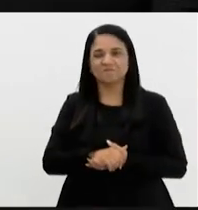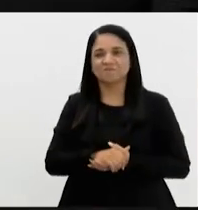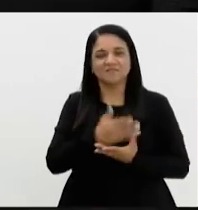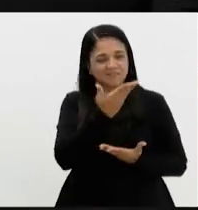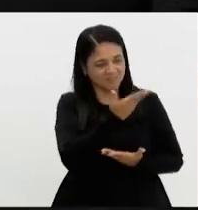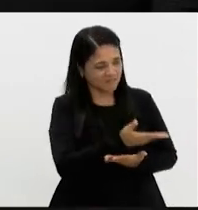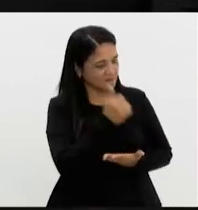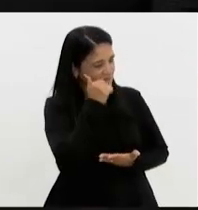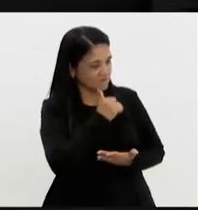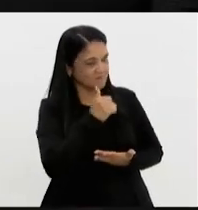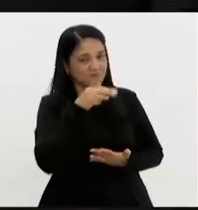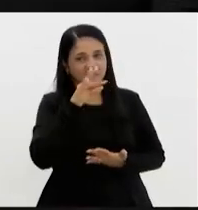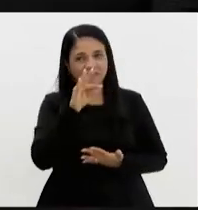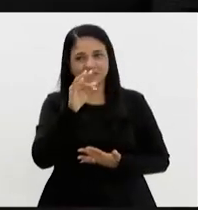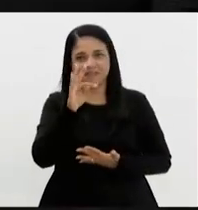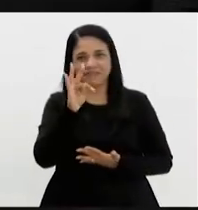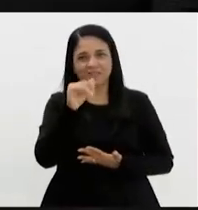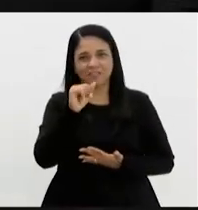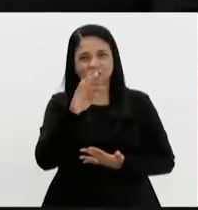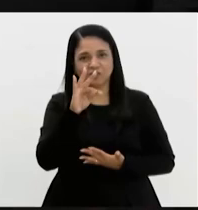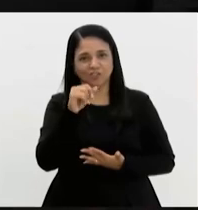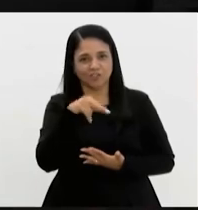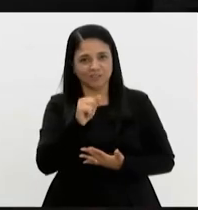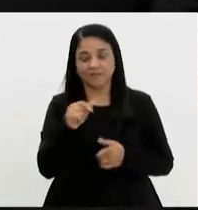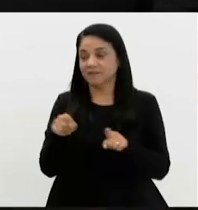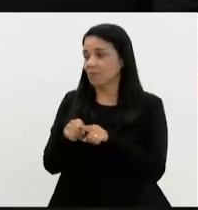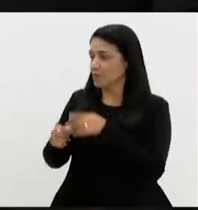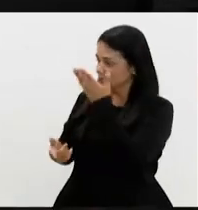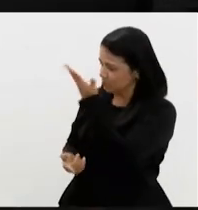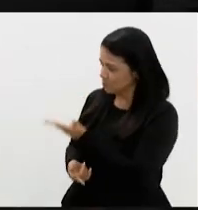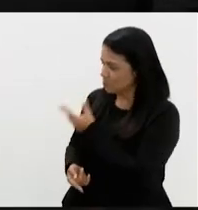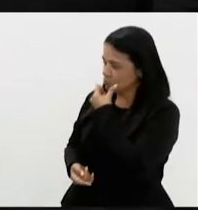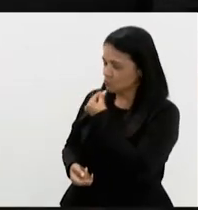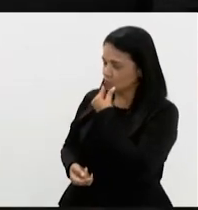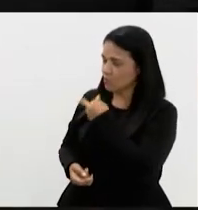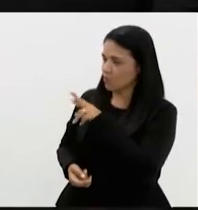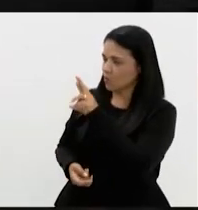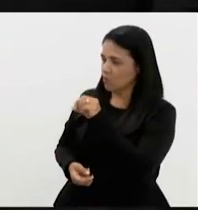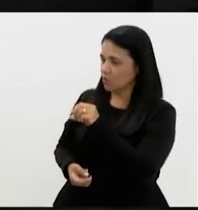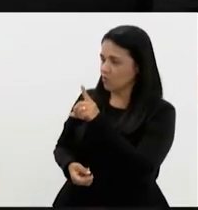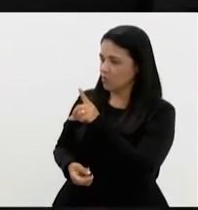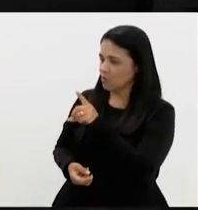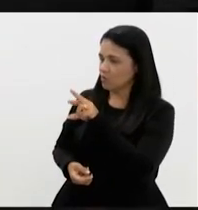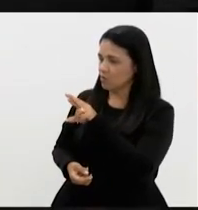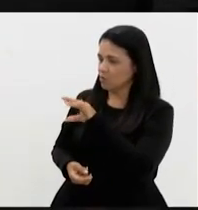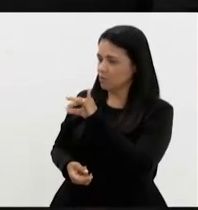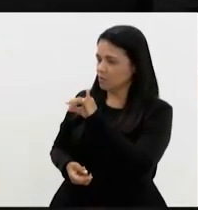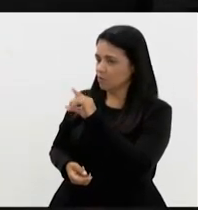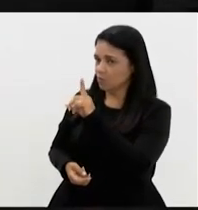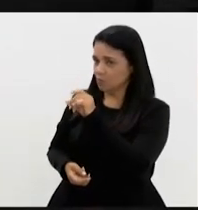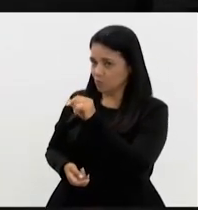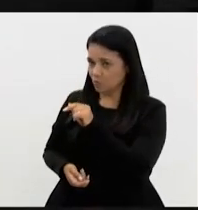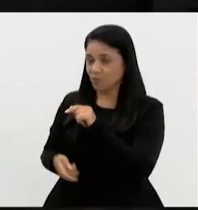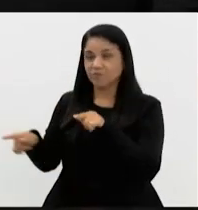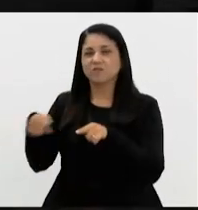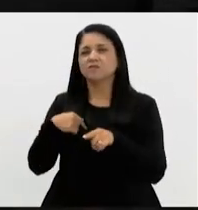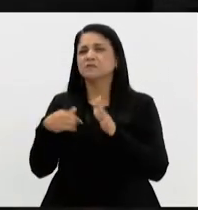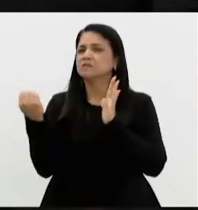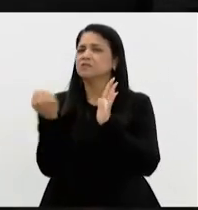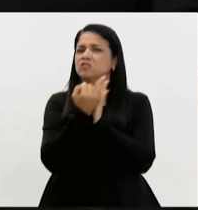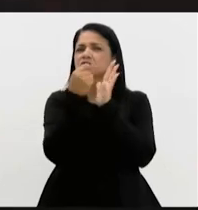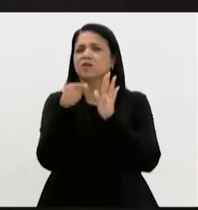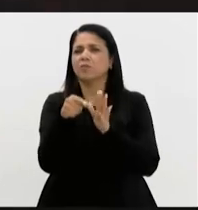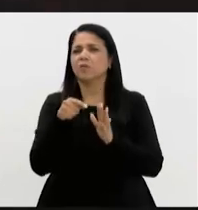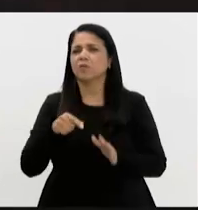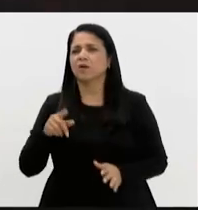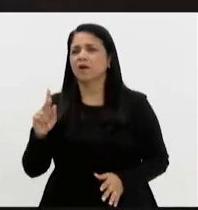D quanto ao Senor Dr Rodrigo Senor Dr Rodrigo vossa excelência destacou aqui han